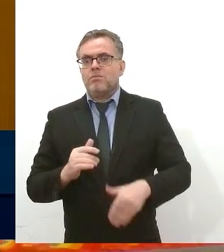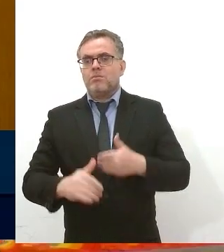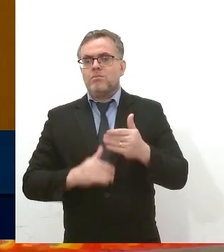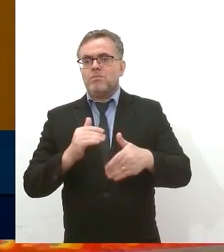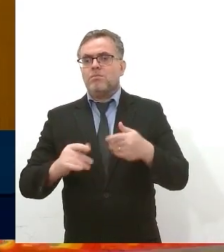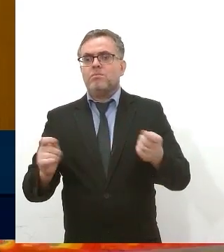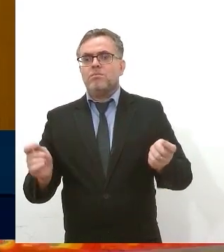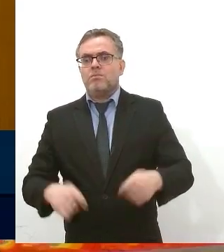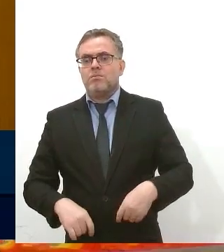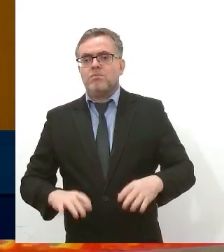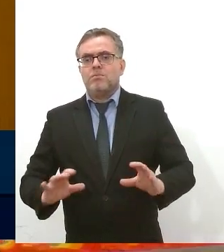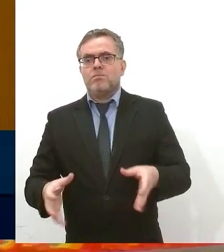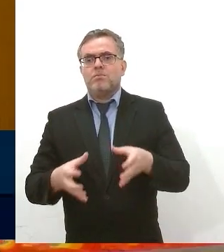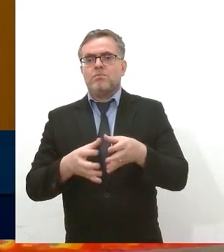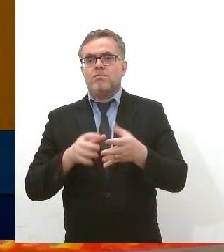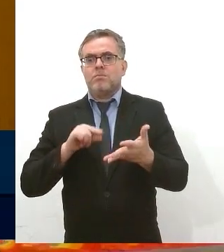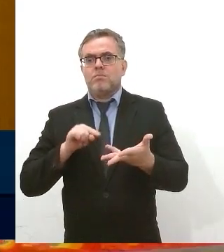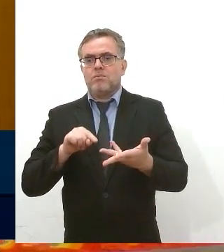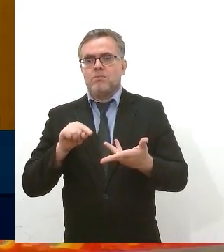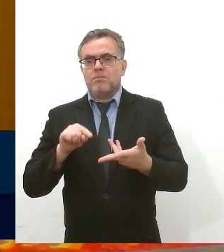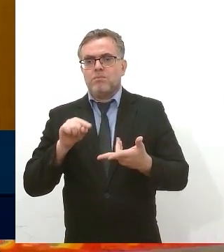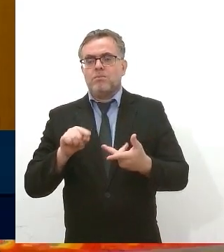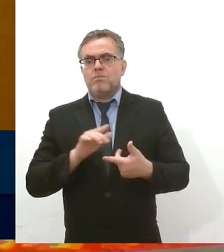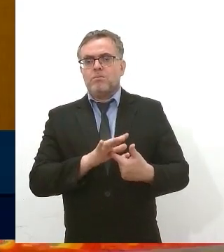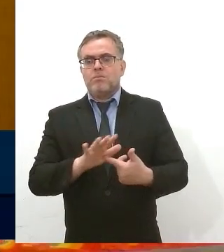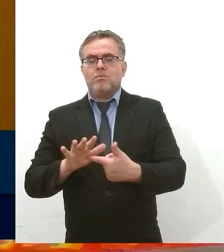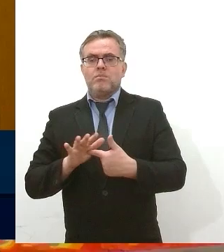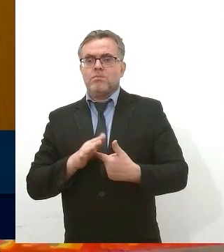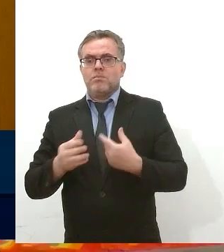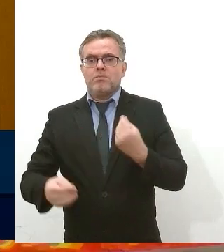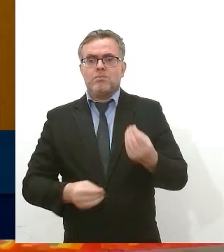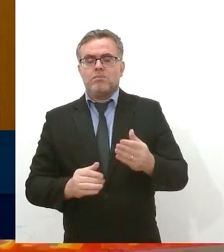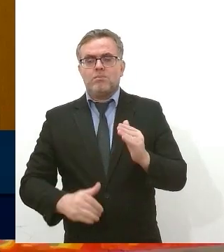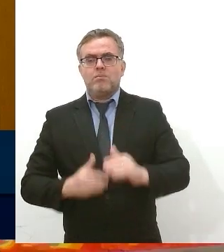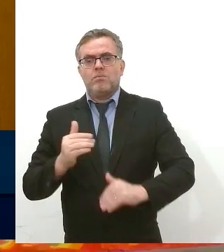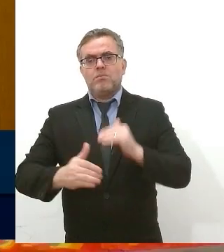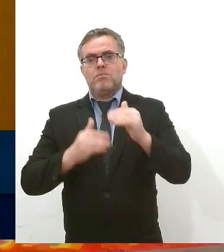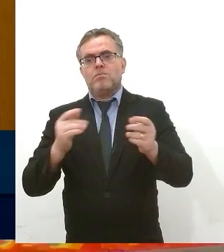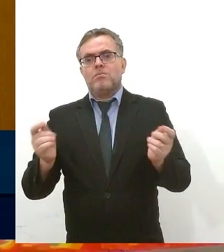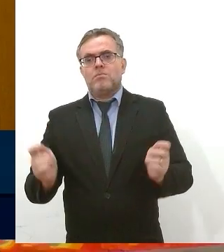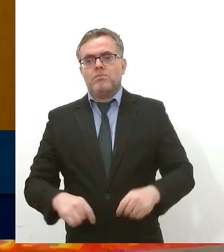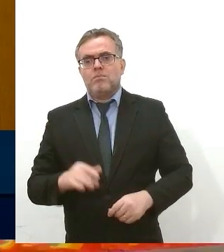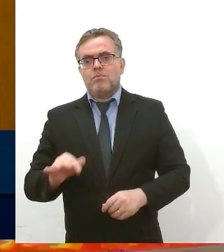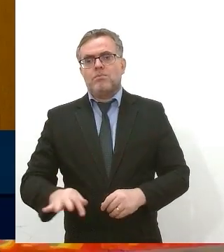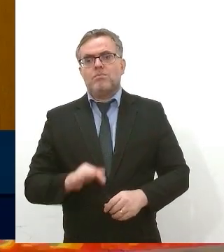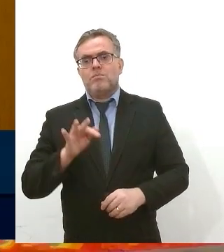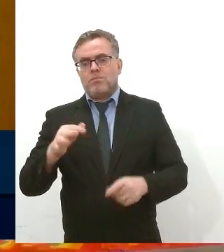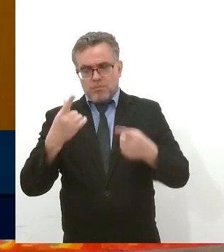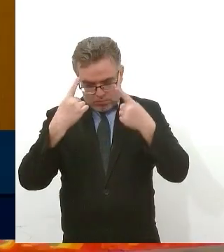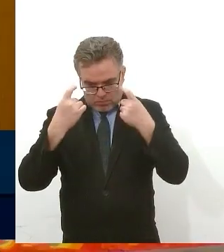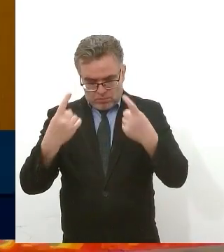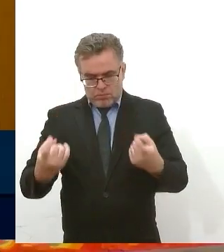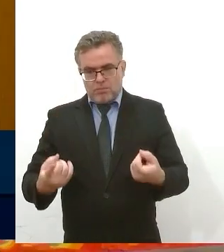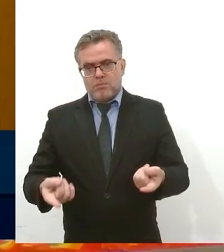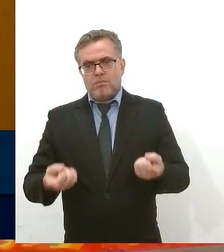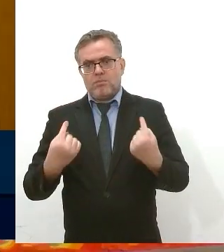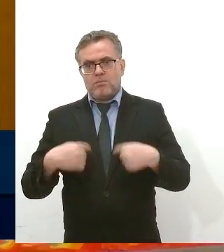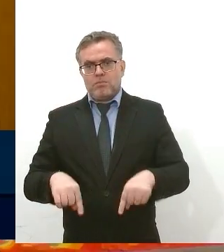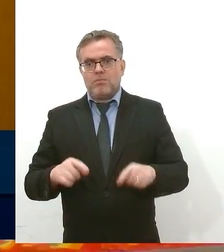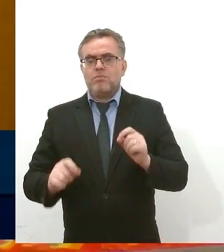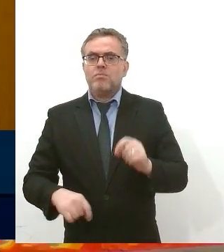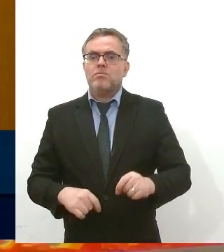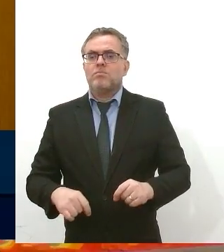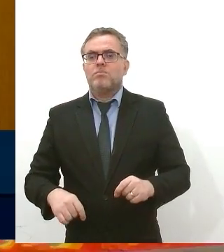que vão, né, crescendo, que chega a violência física, né, e acontecendo